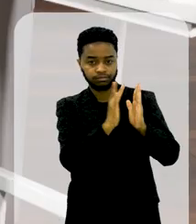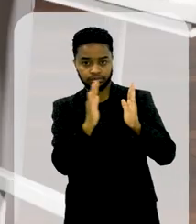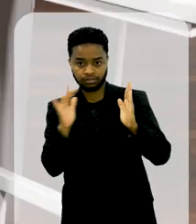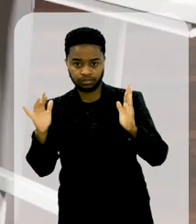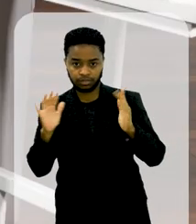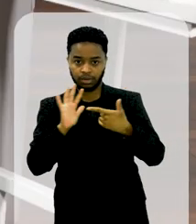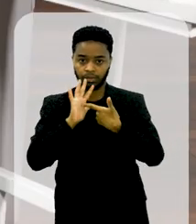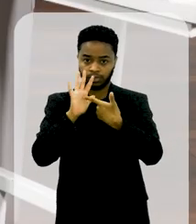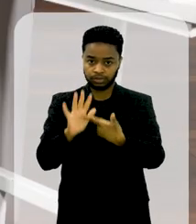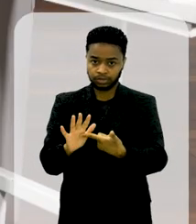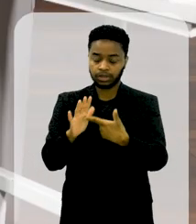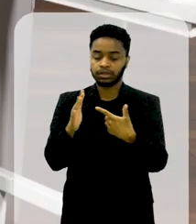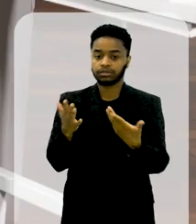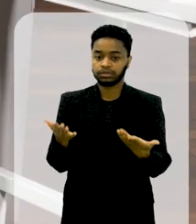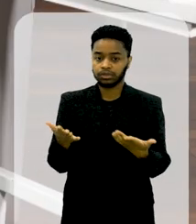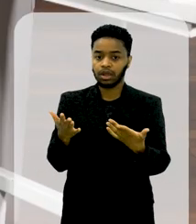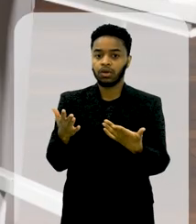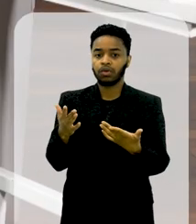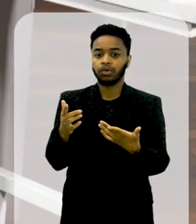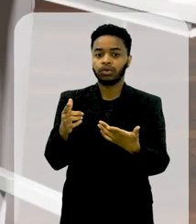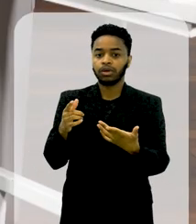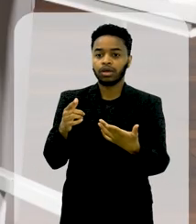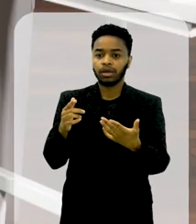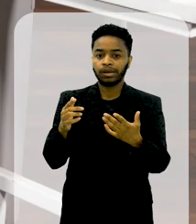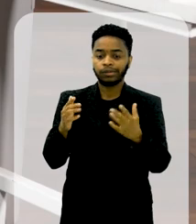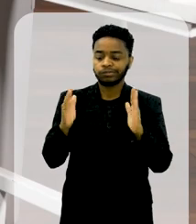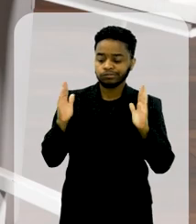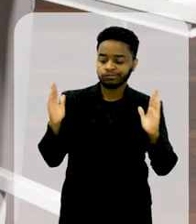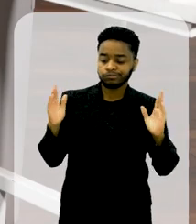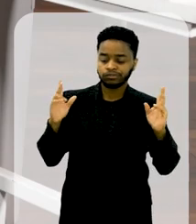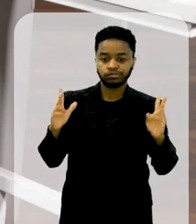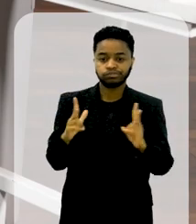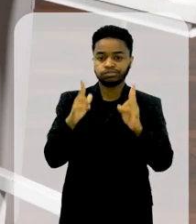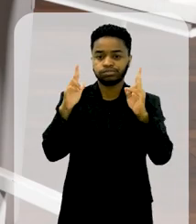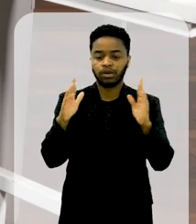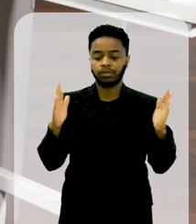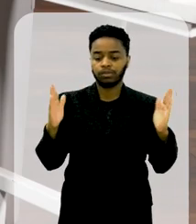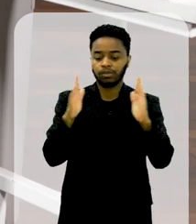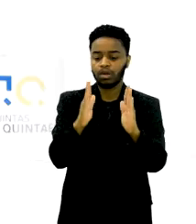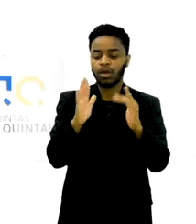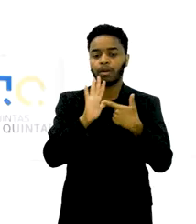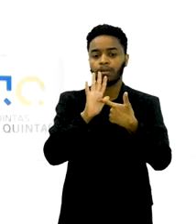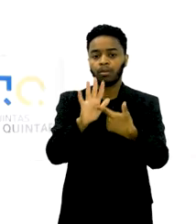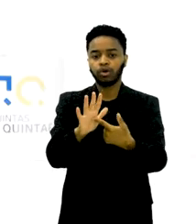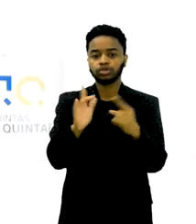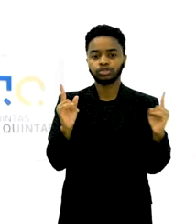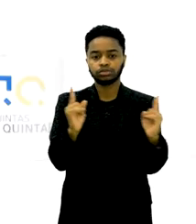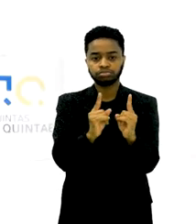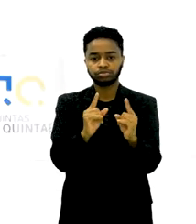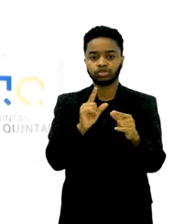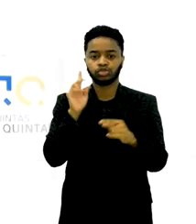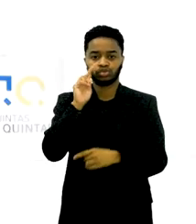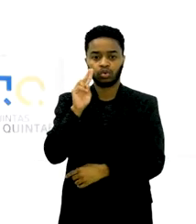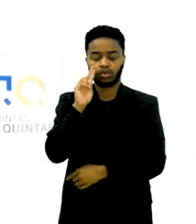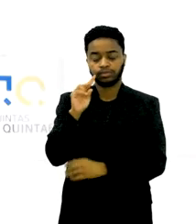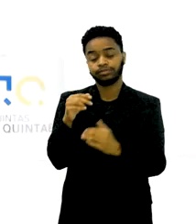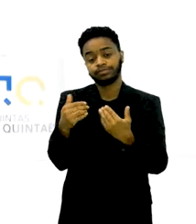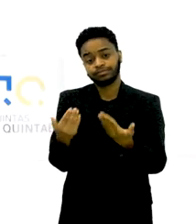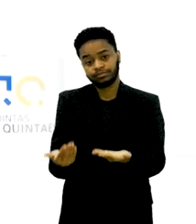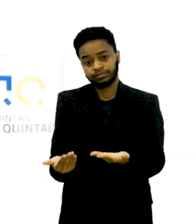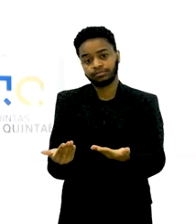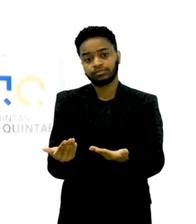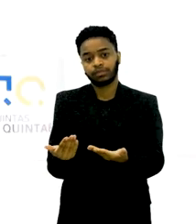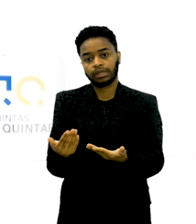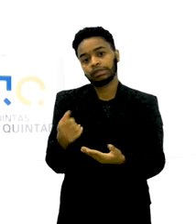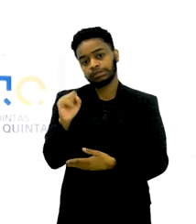linhagem que vão estar aí faz fazendo um recorte dentro desse dessa história e então